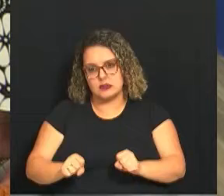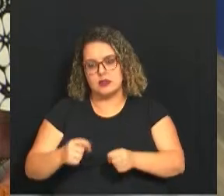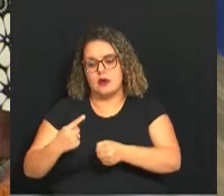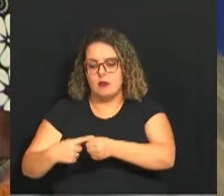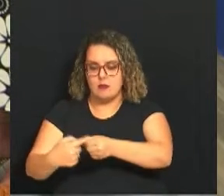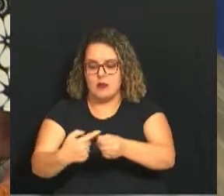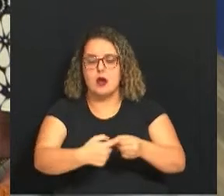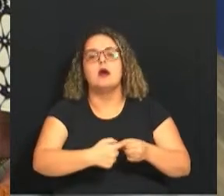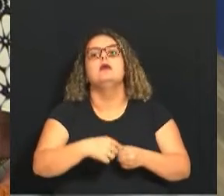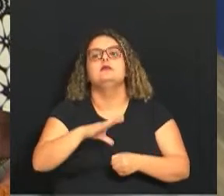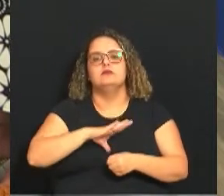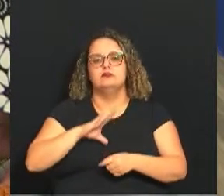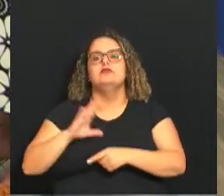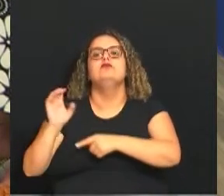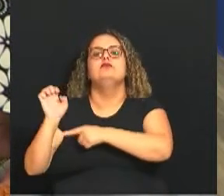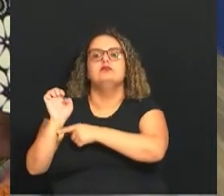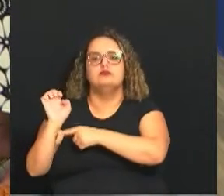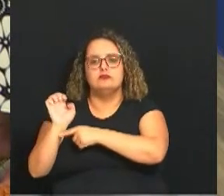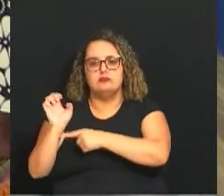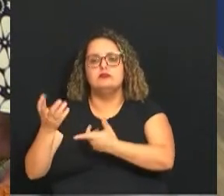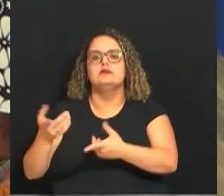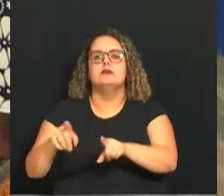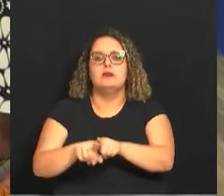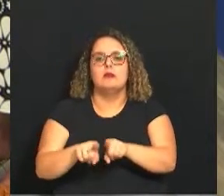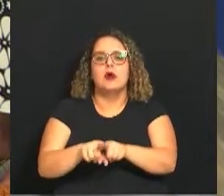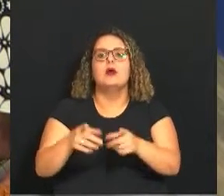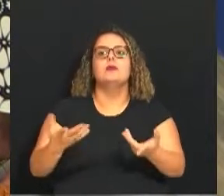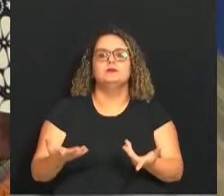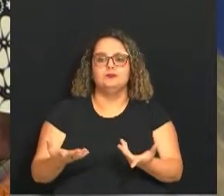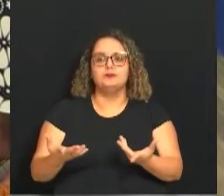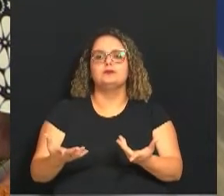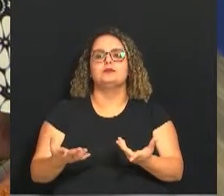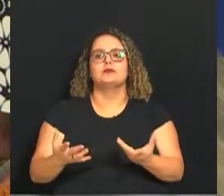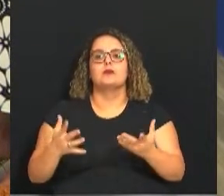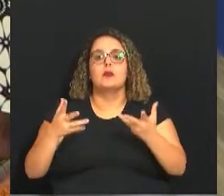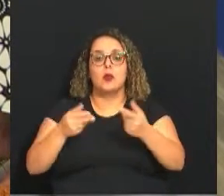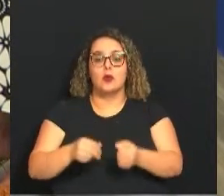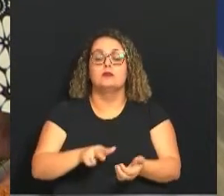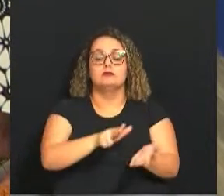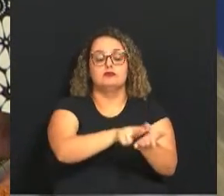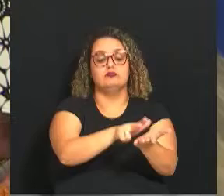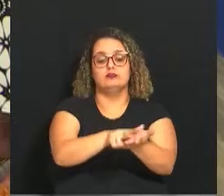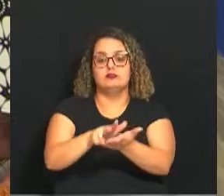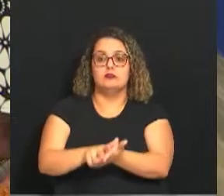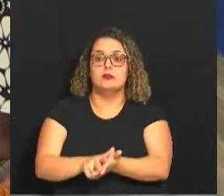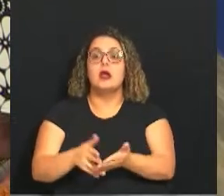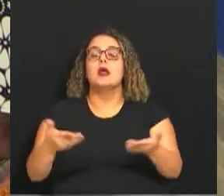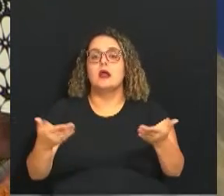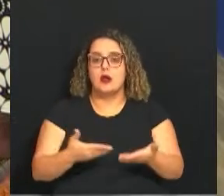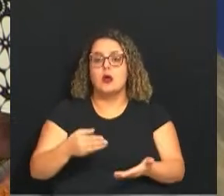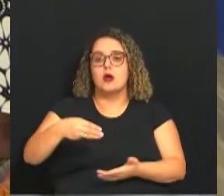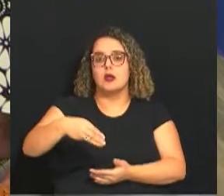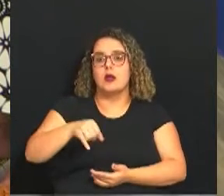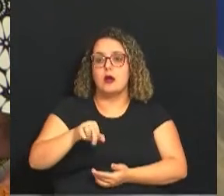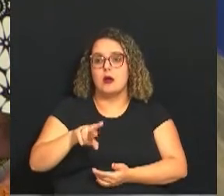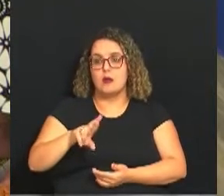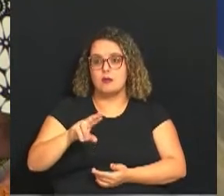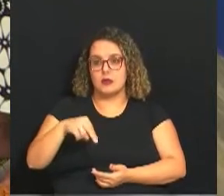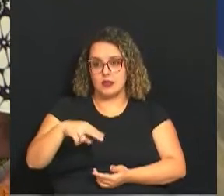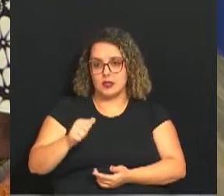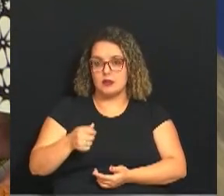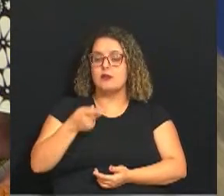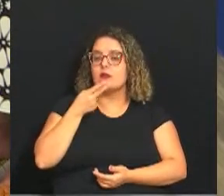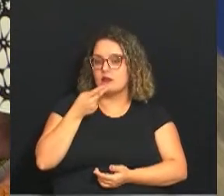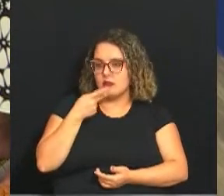de São Paulo, da cidade de Campinas, taxas de ocupação de leitos de UTI. Então agora a Mina, ela atualiza para a gente dar este